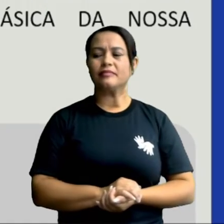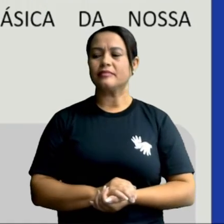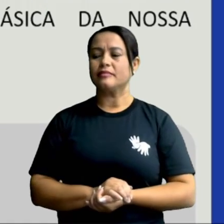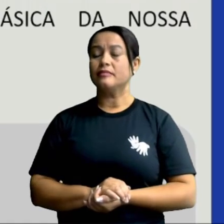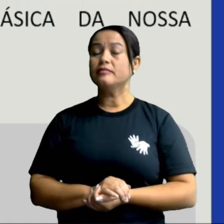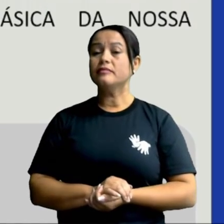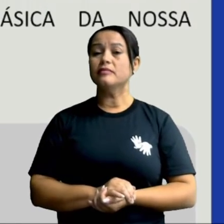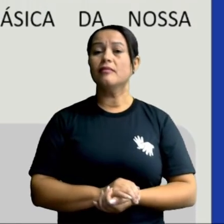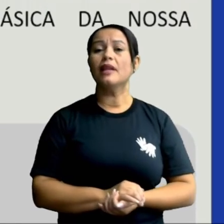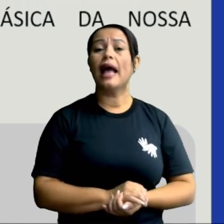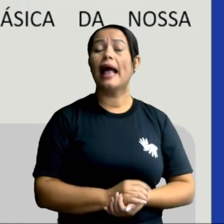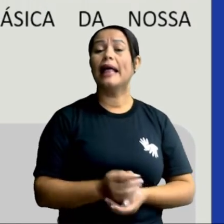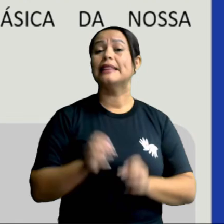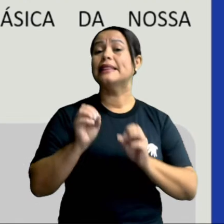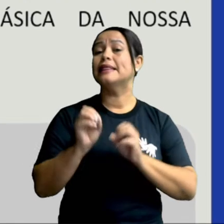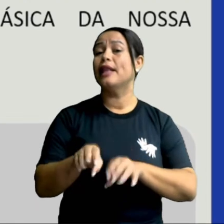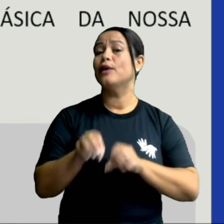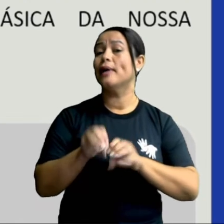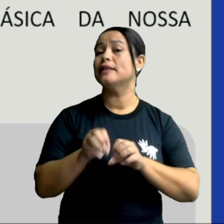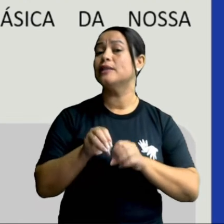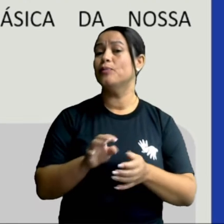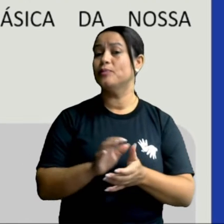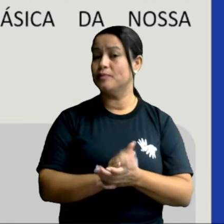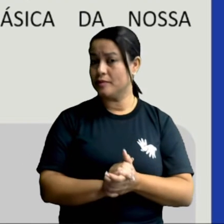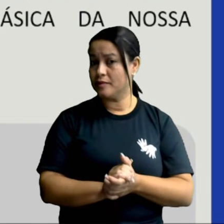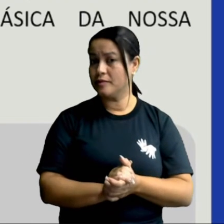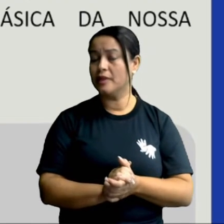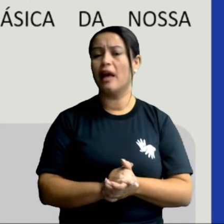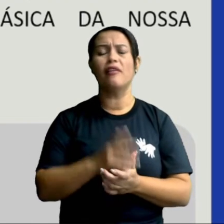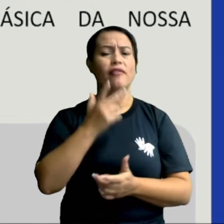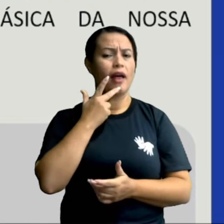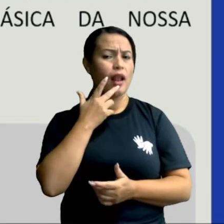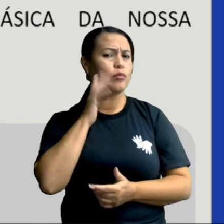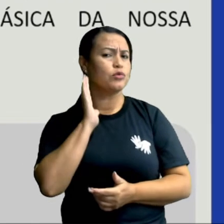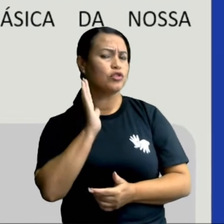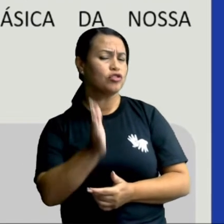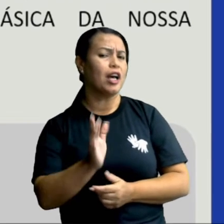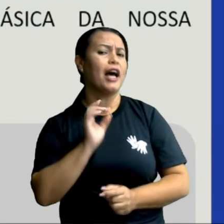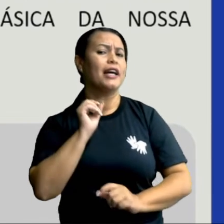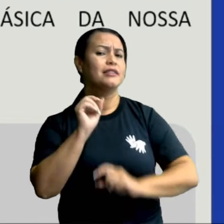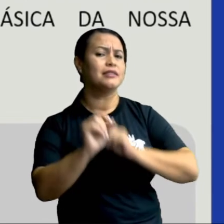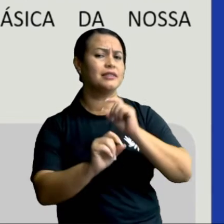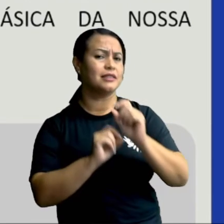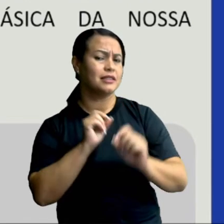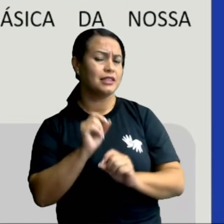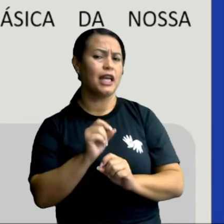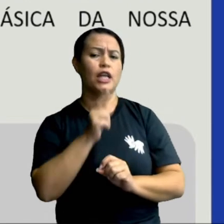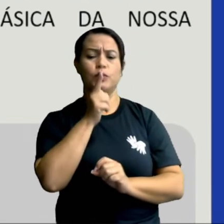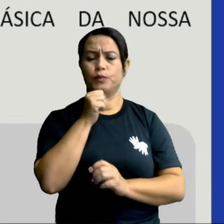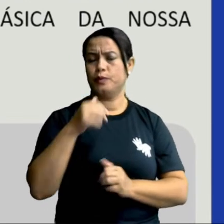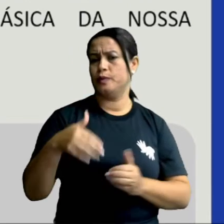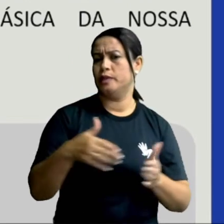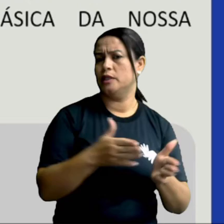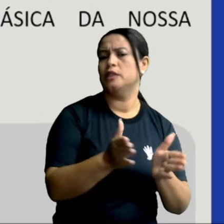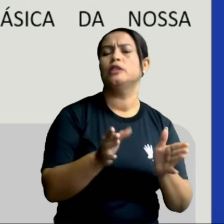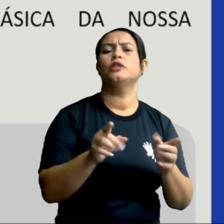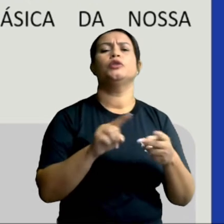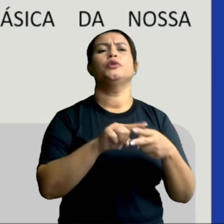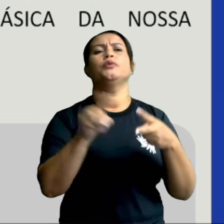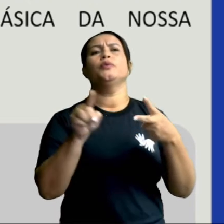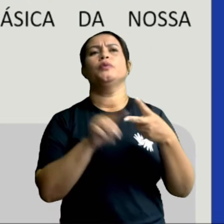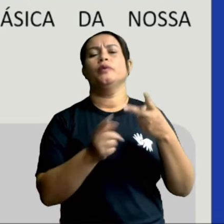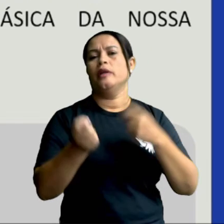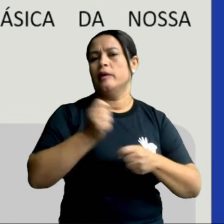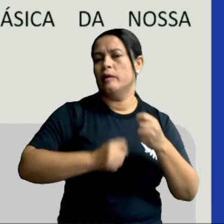Bom, na educação, falamos aí, né, dos rios, falamos da